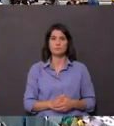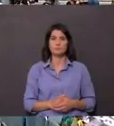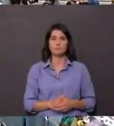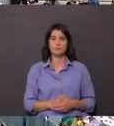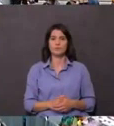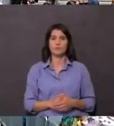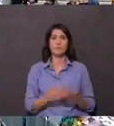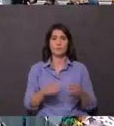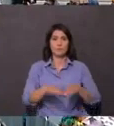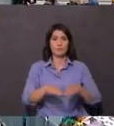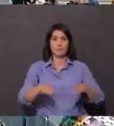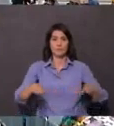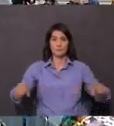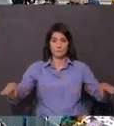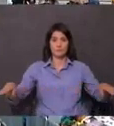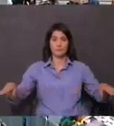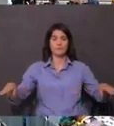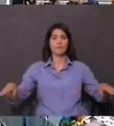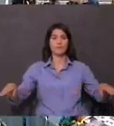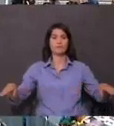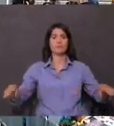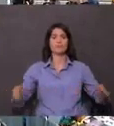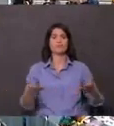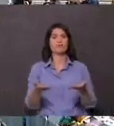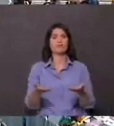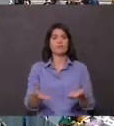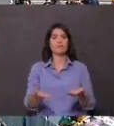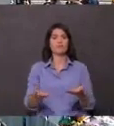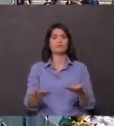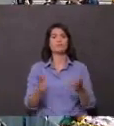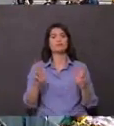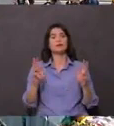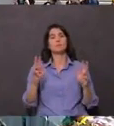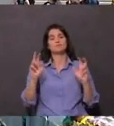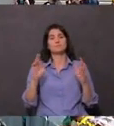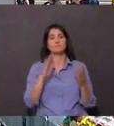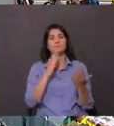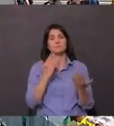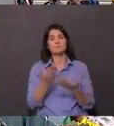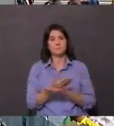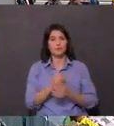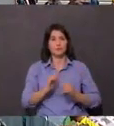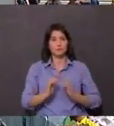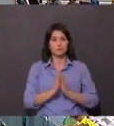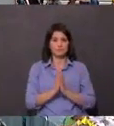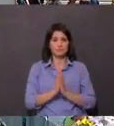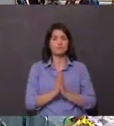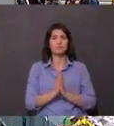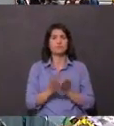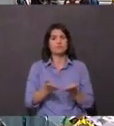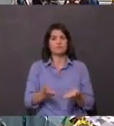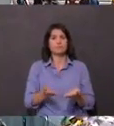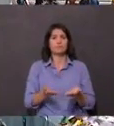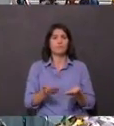Sobre o altar é exposto solenemente o pão eucarístico. É a presença real